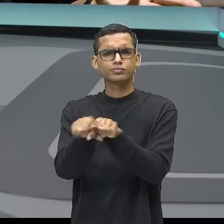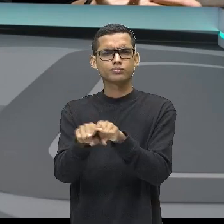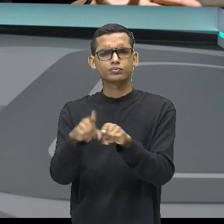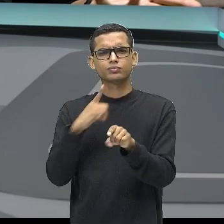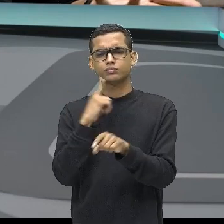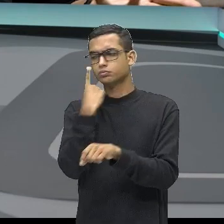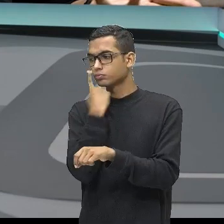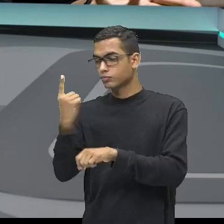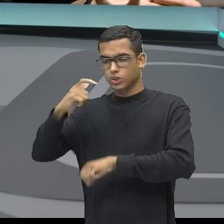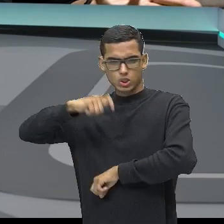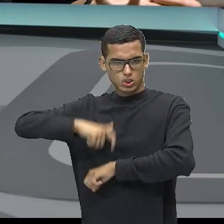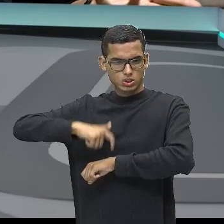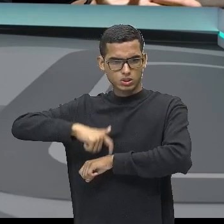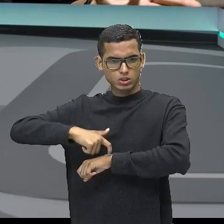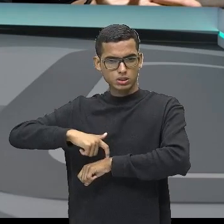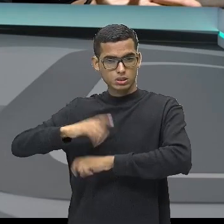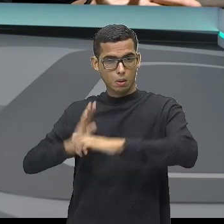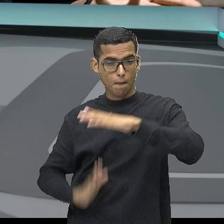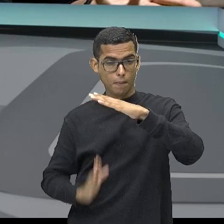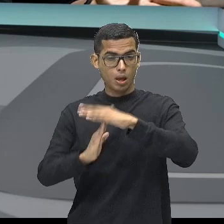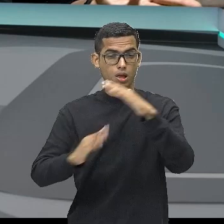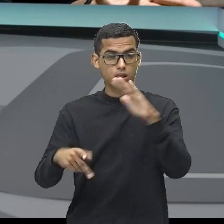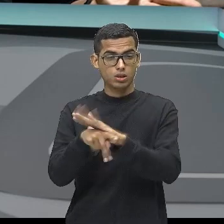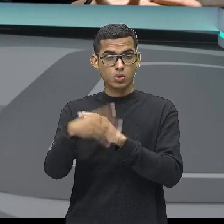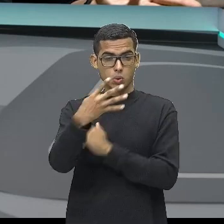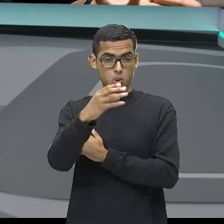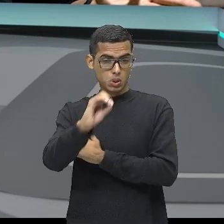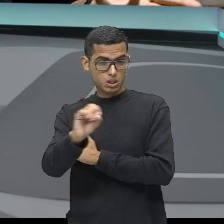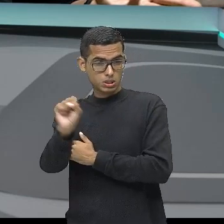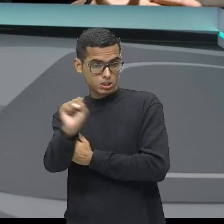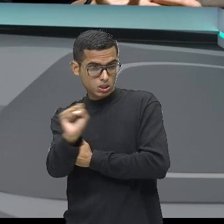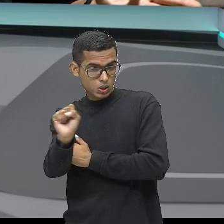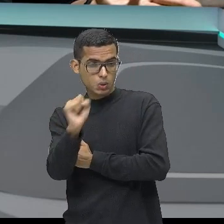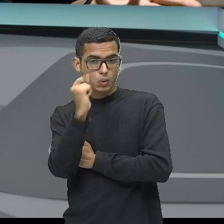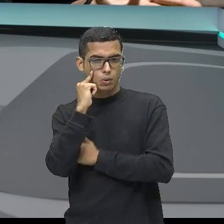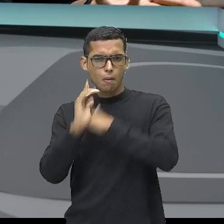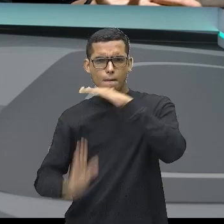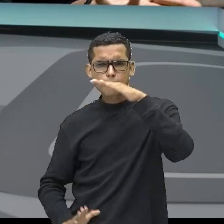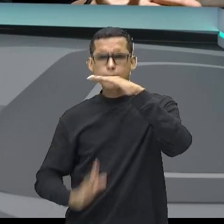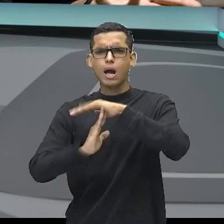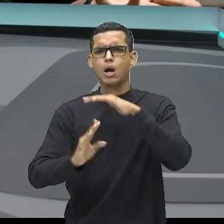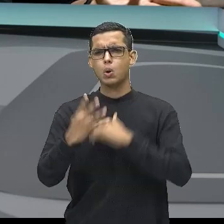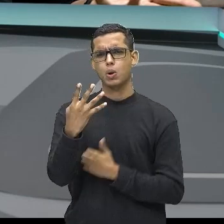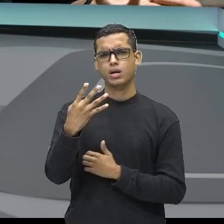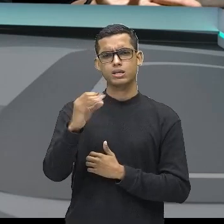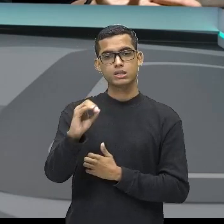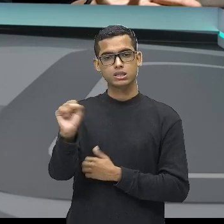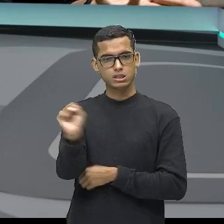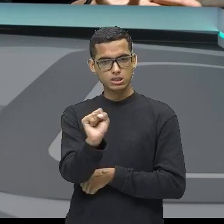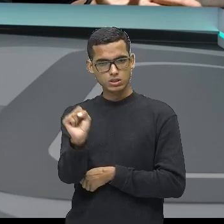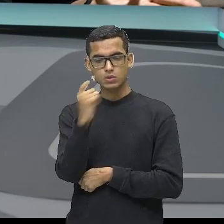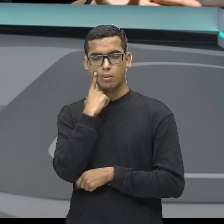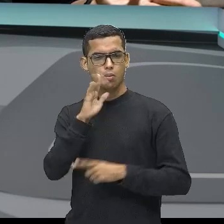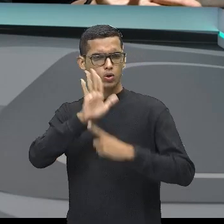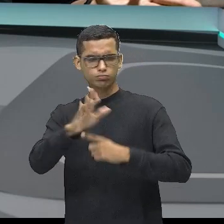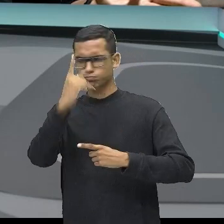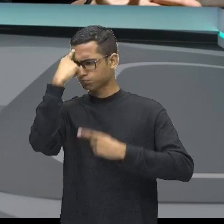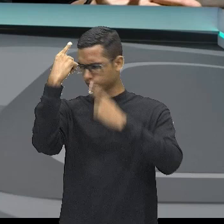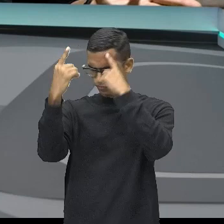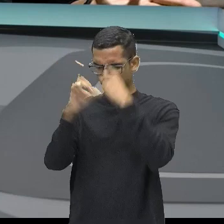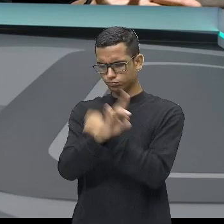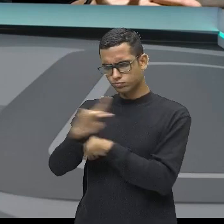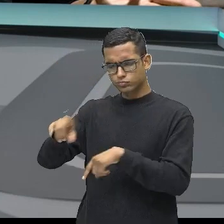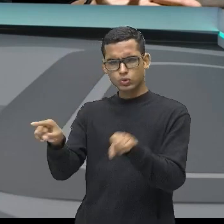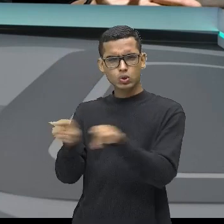tempo estipulado, tempo máximo de 40 segundos para expor as ideias. Então, essa questão do tempo num